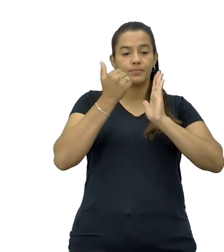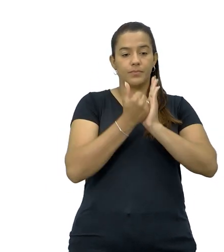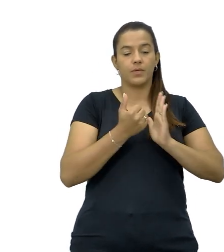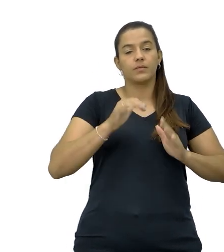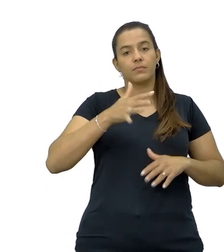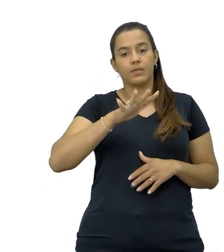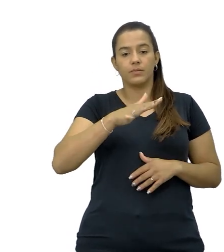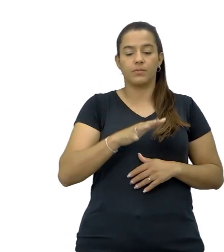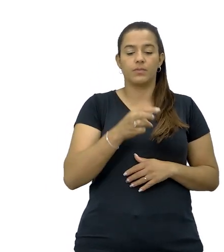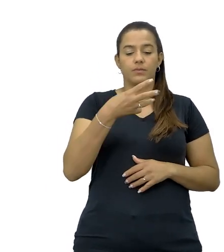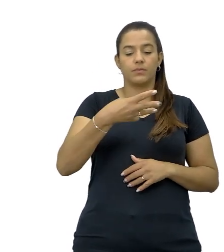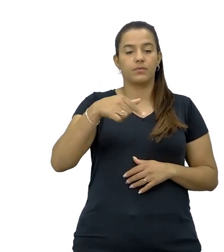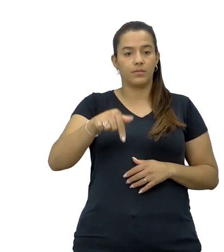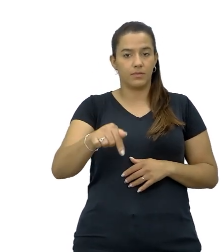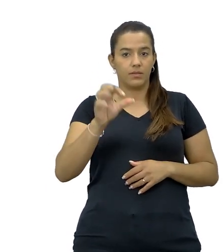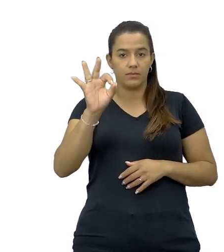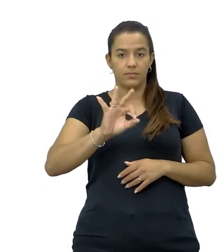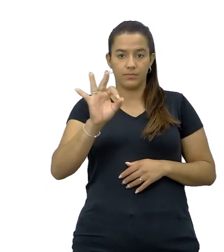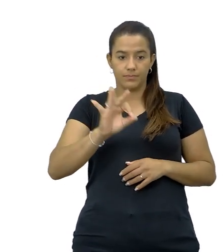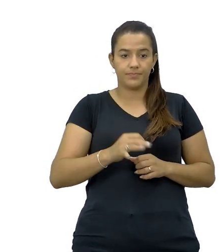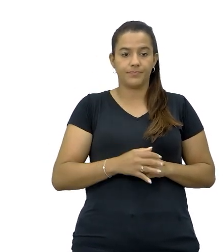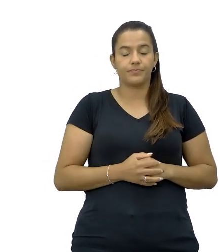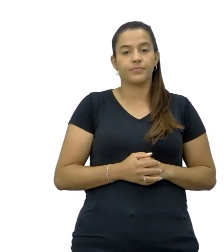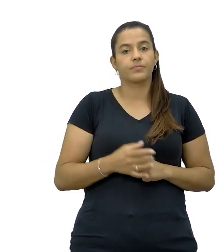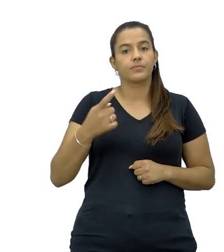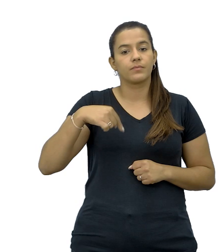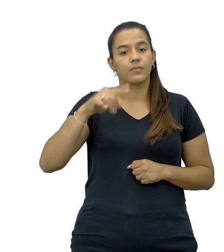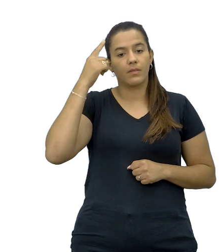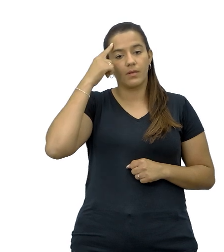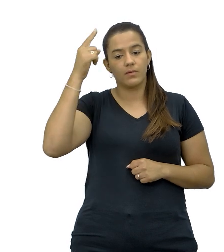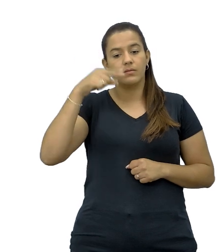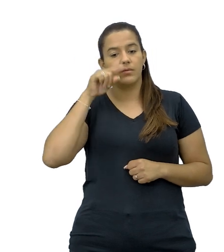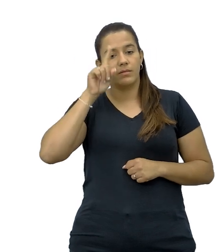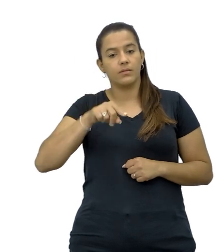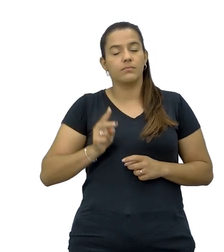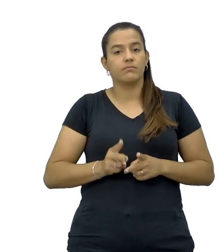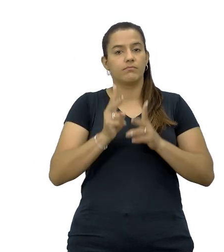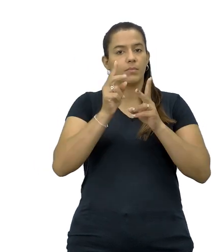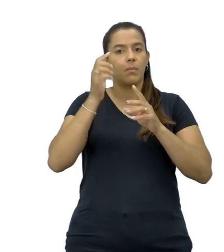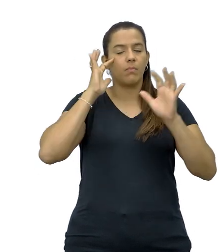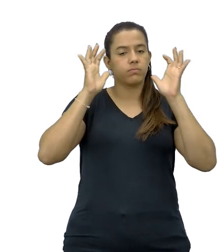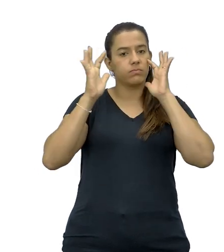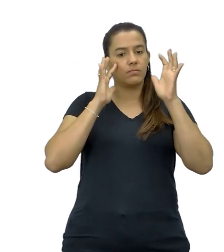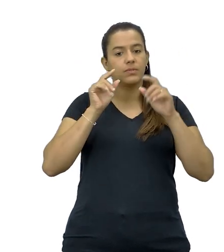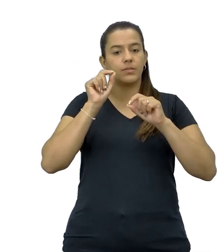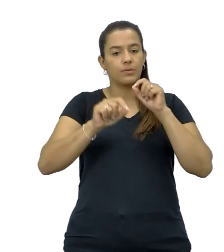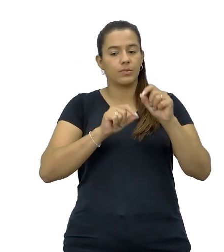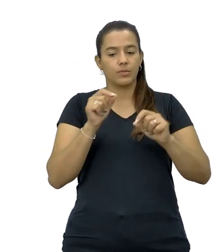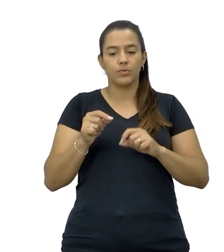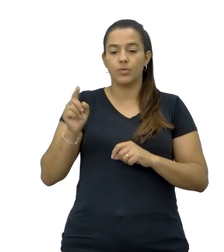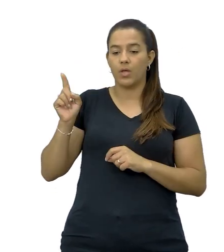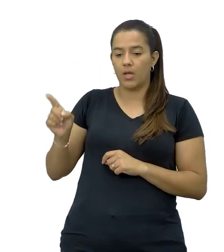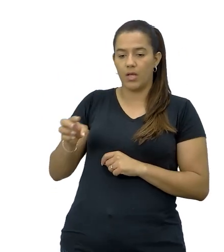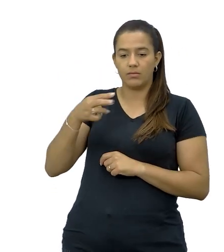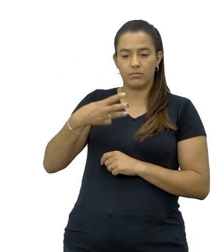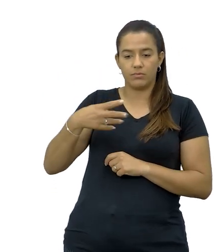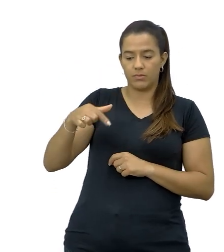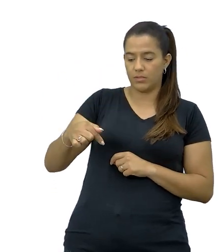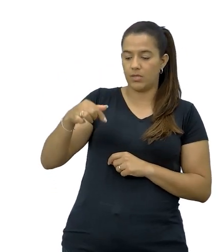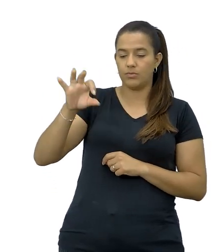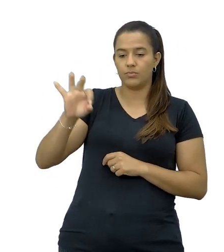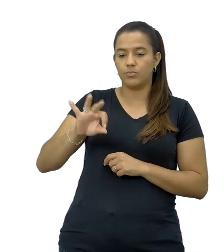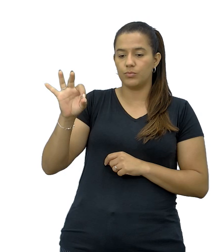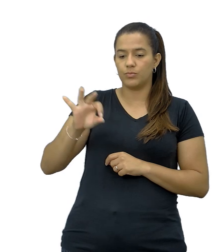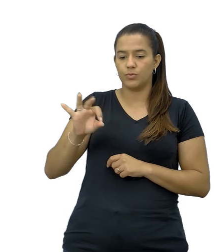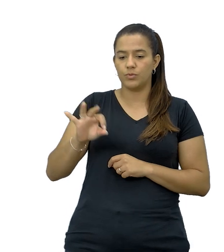de 37%. Então, assim, a ideia é sempre pensar nisso, né? E não quiser, eu tenho um de 37% e